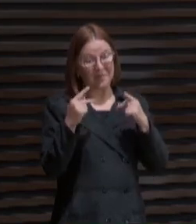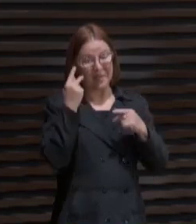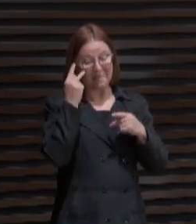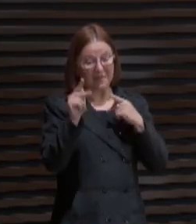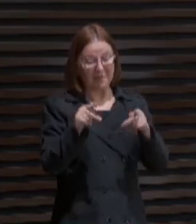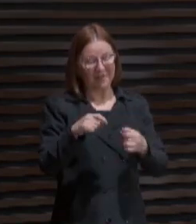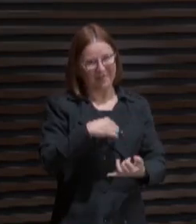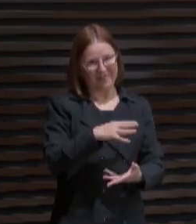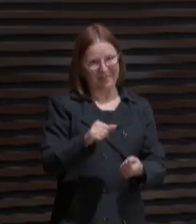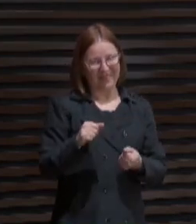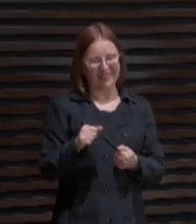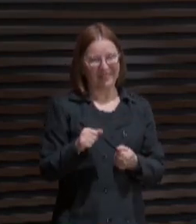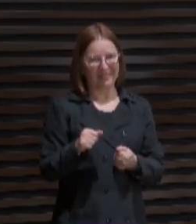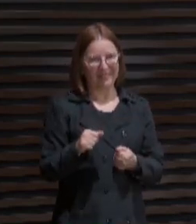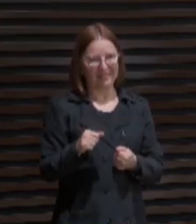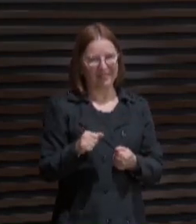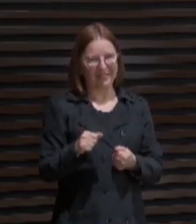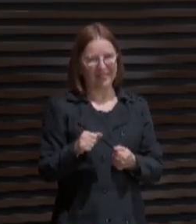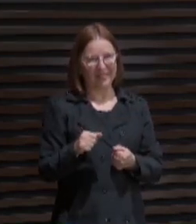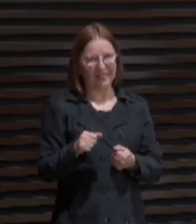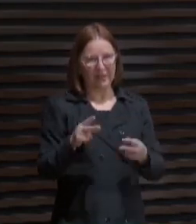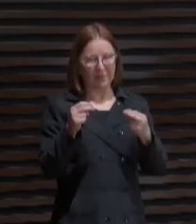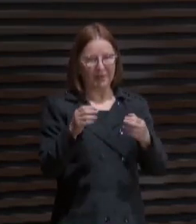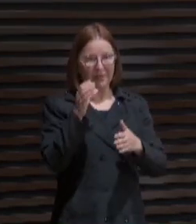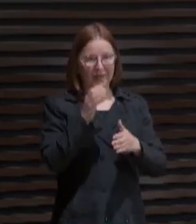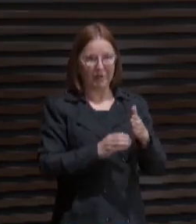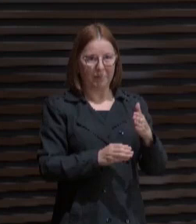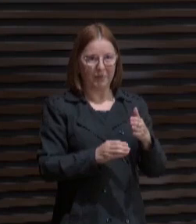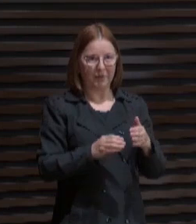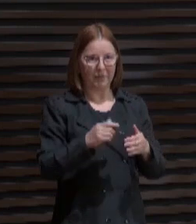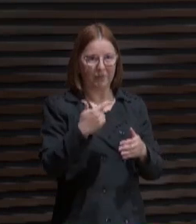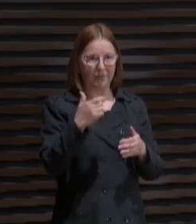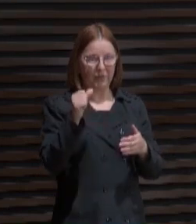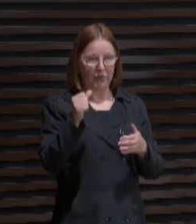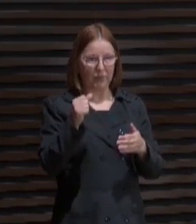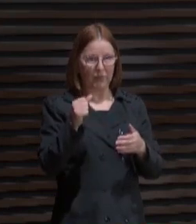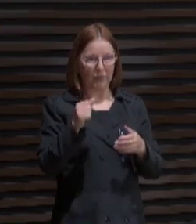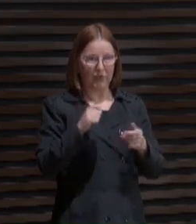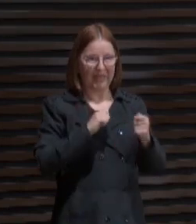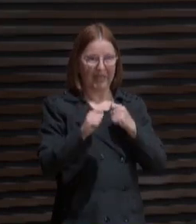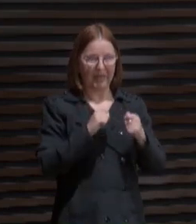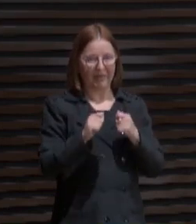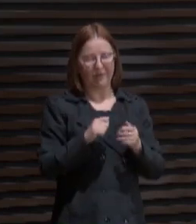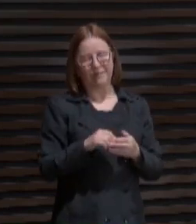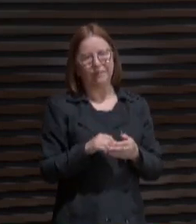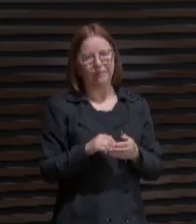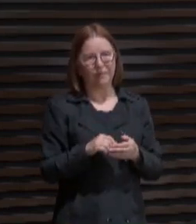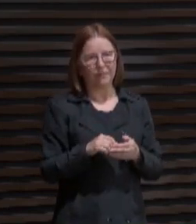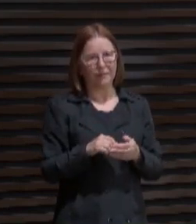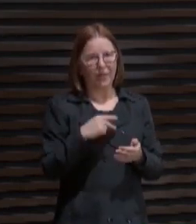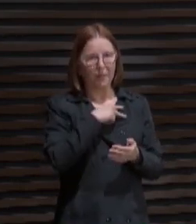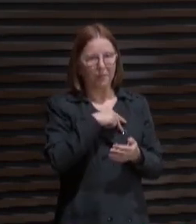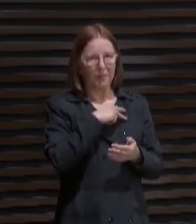saudação final. Vai lá ver o capítulo 28, se você vê o fim dele. Irmãos, saúde, como Paulo fazia em suas